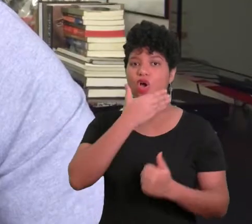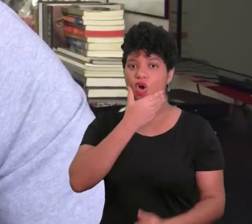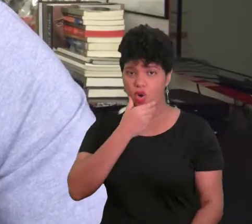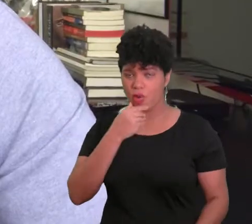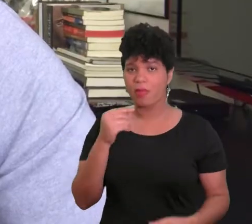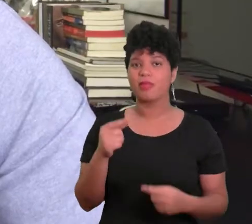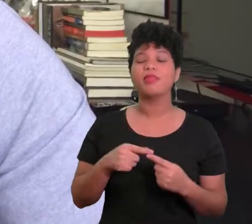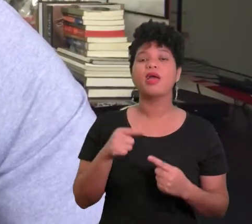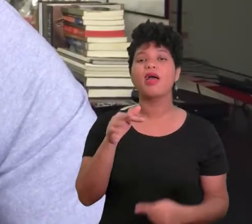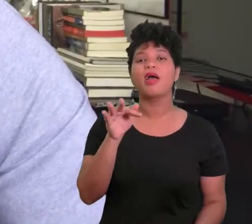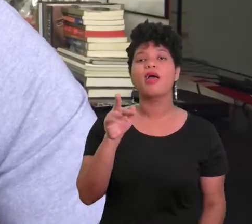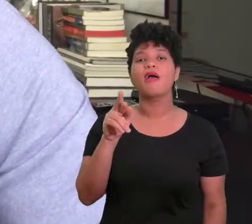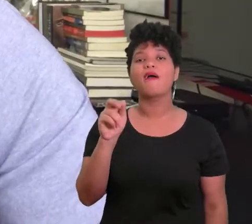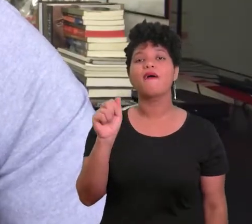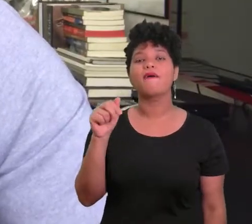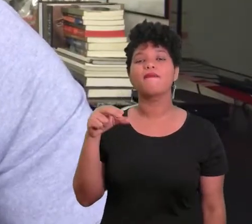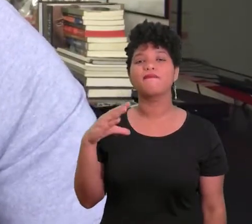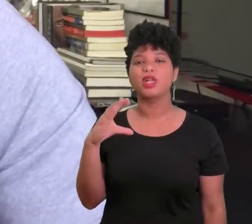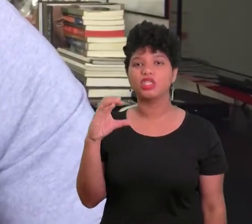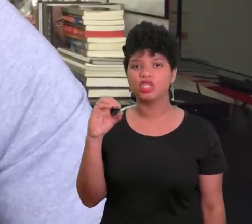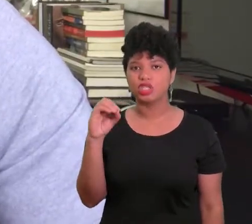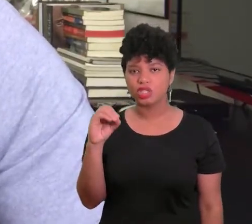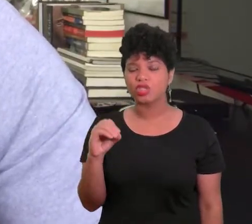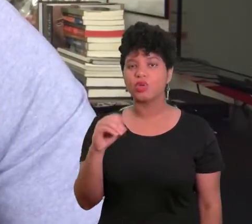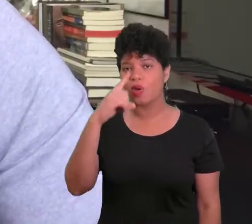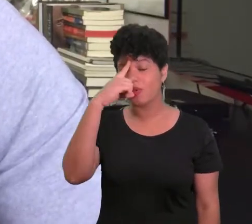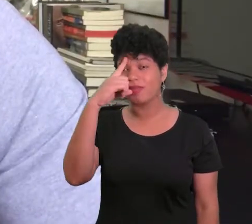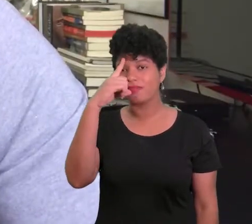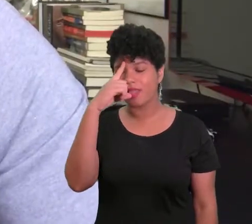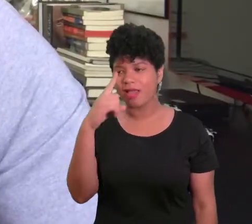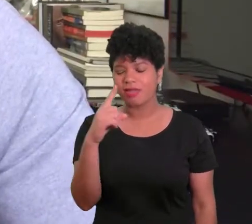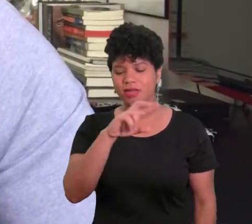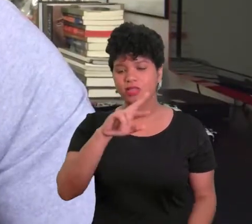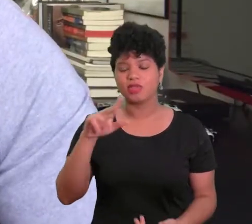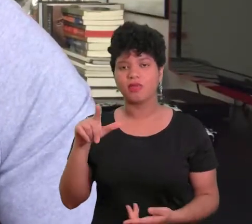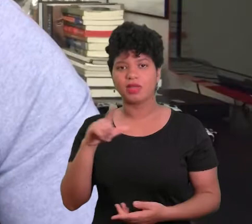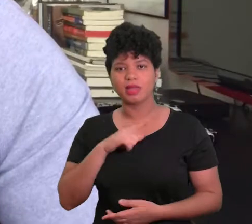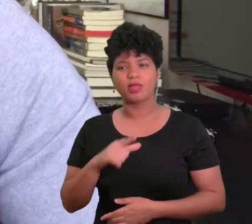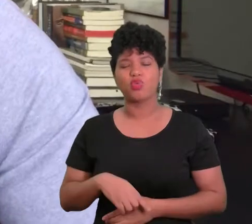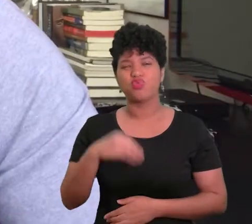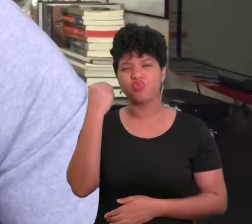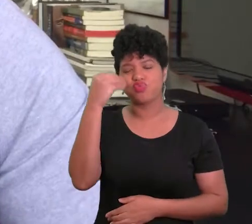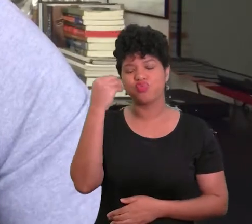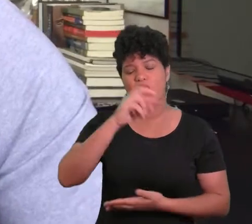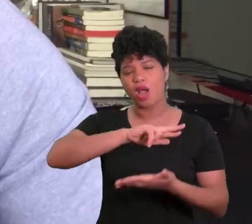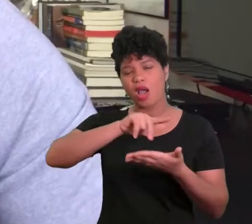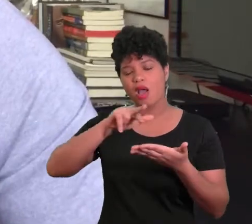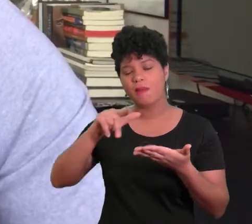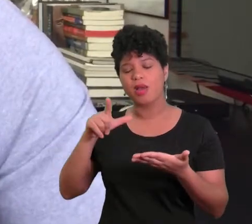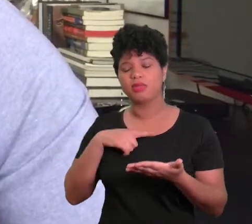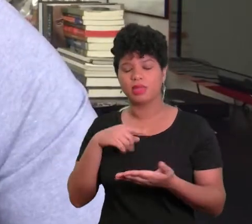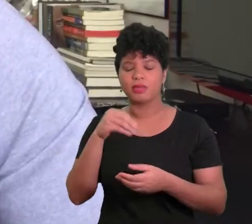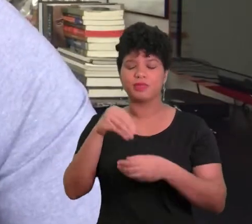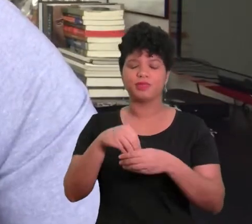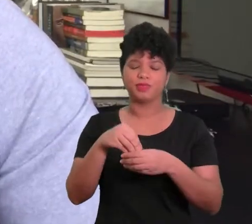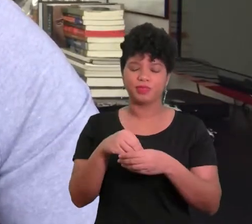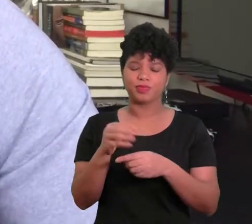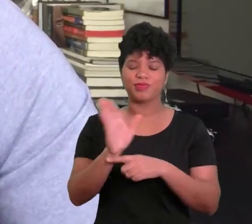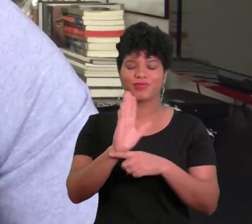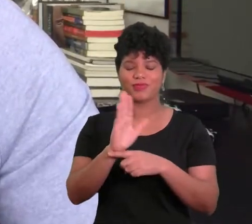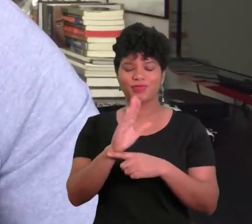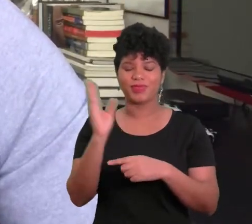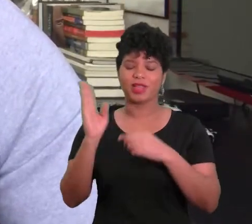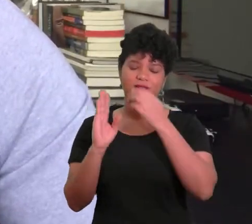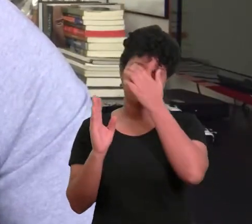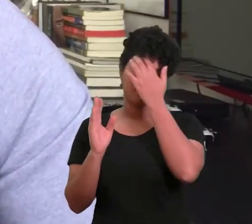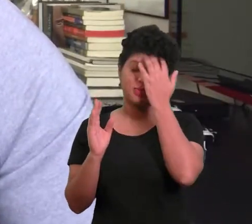César Filho, produtor, com larga experiência no cinema brasileiro,